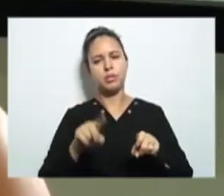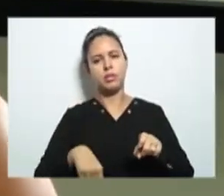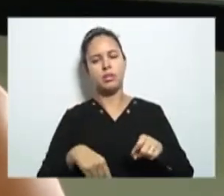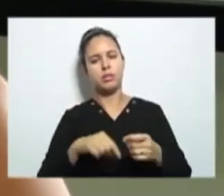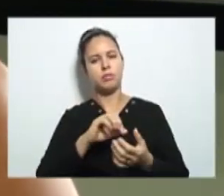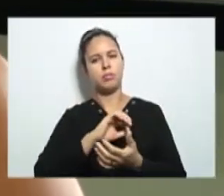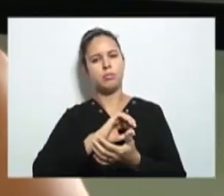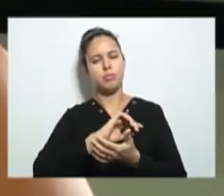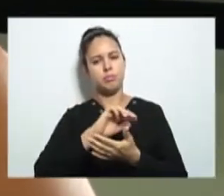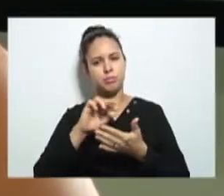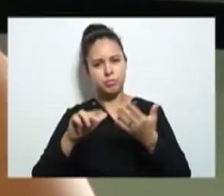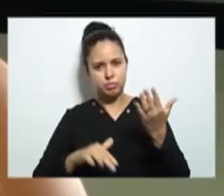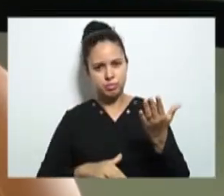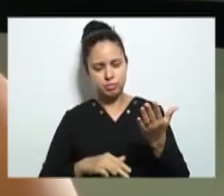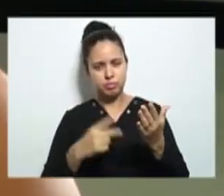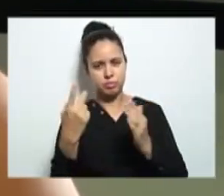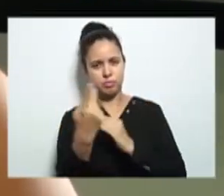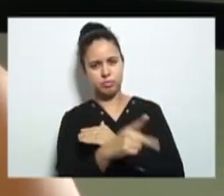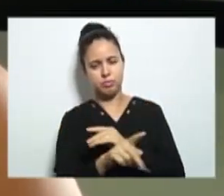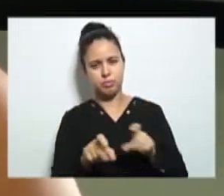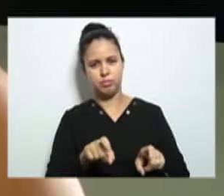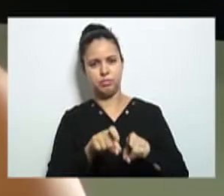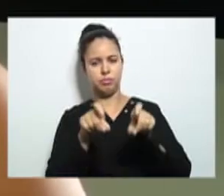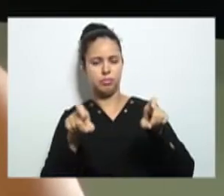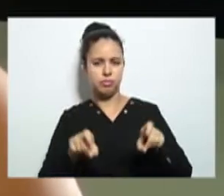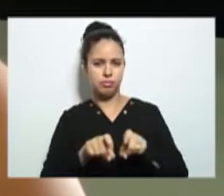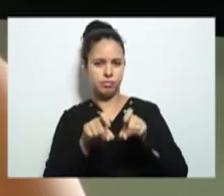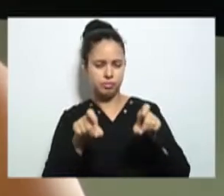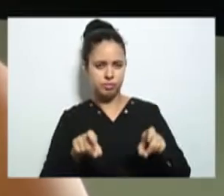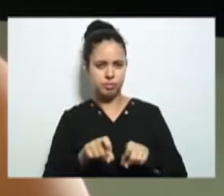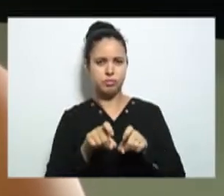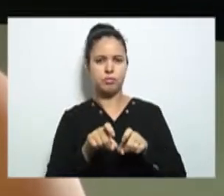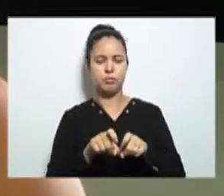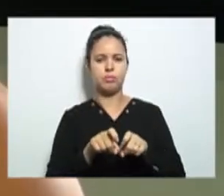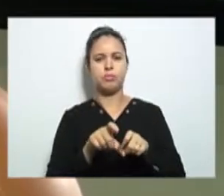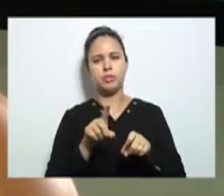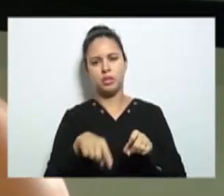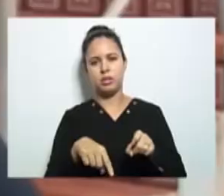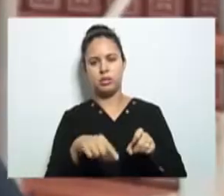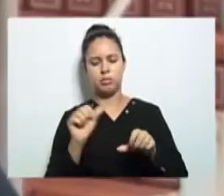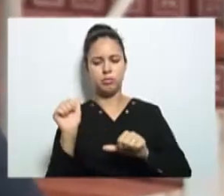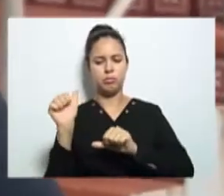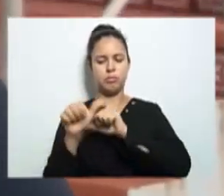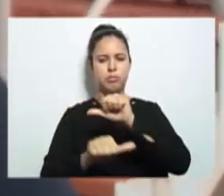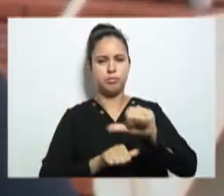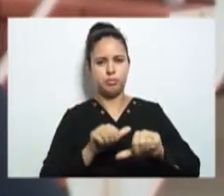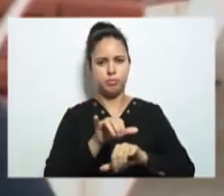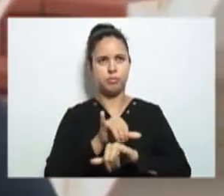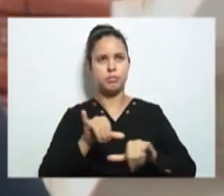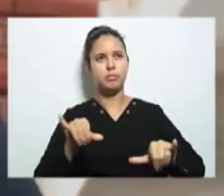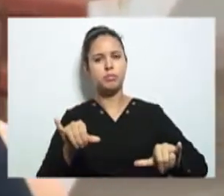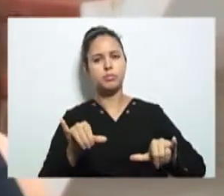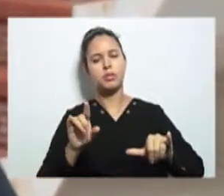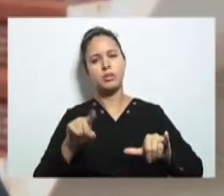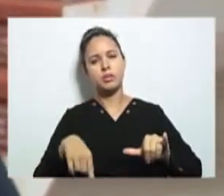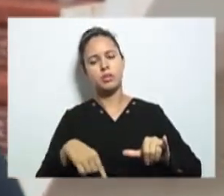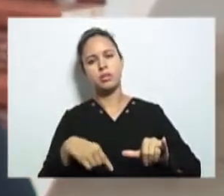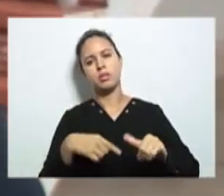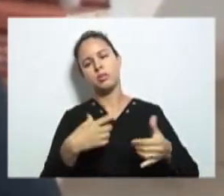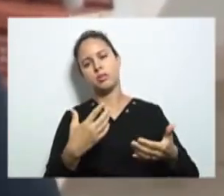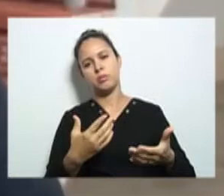que nós utilizamos no computador, que faz todas as informações do computador serem decodificadas. O sistema operacional é um programa